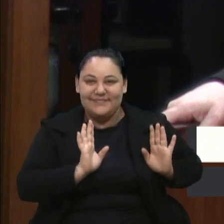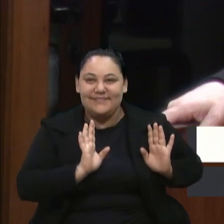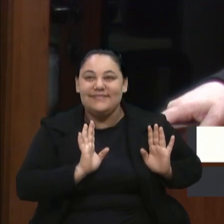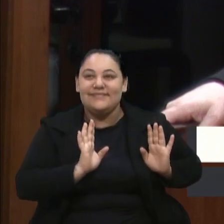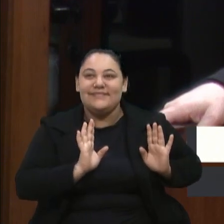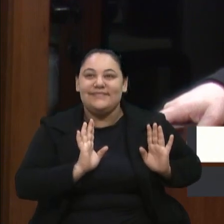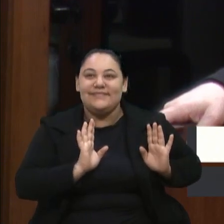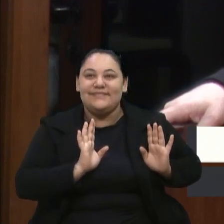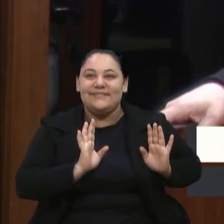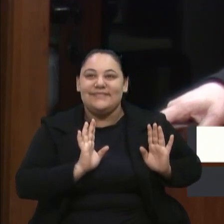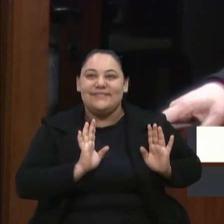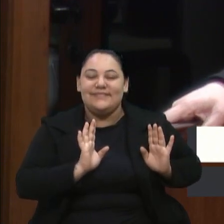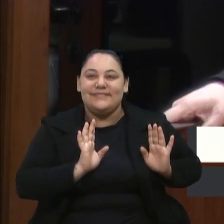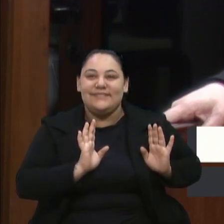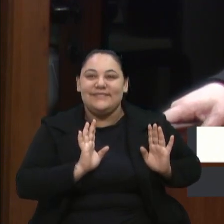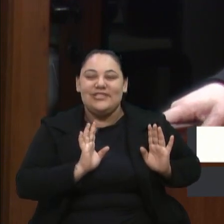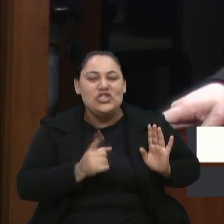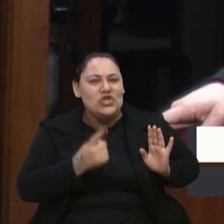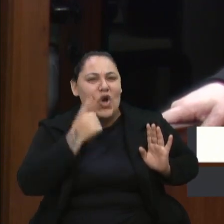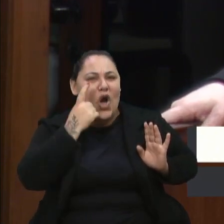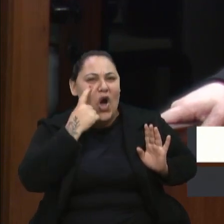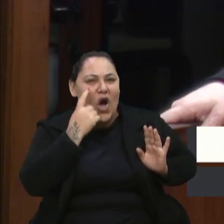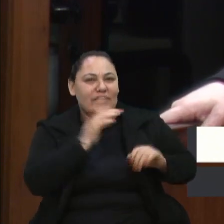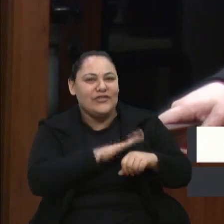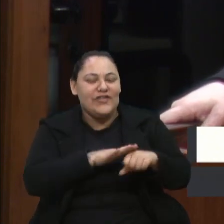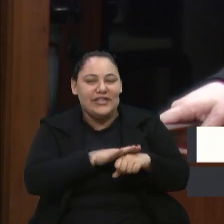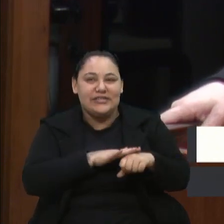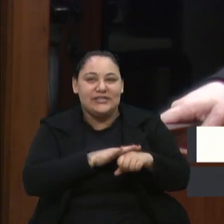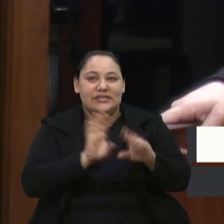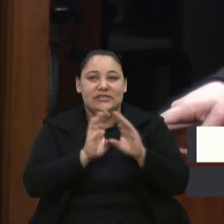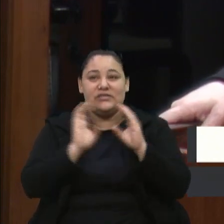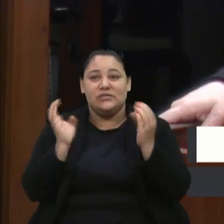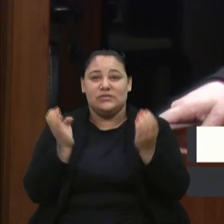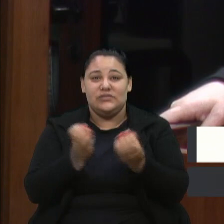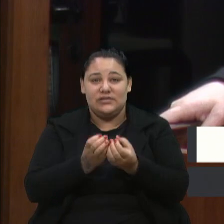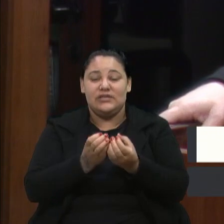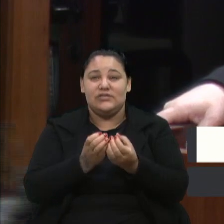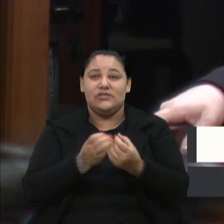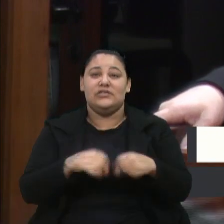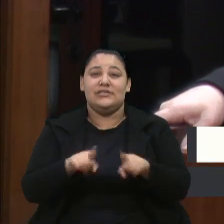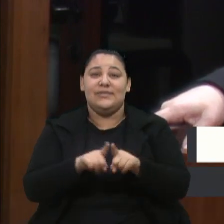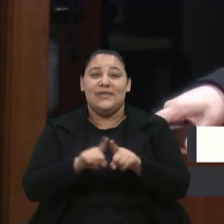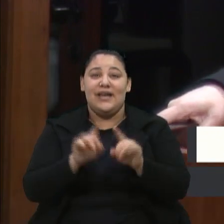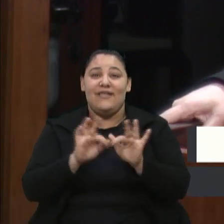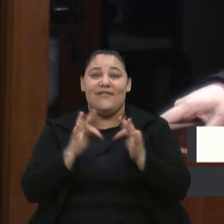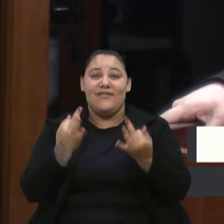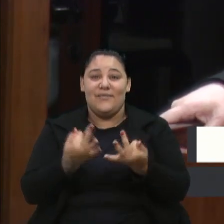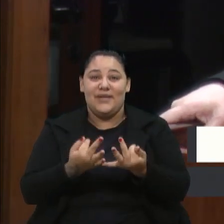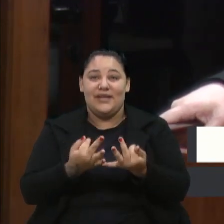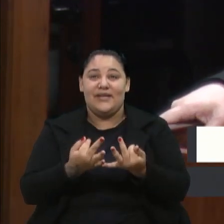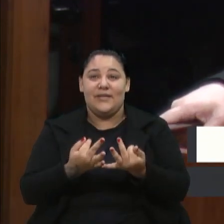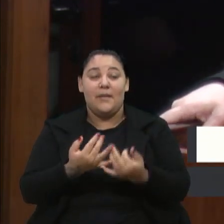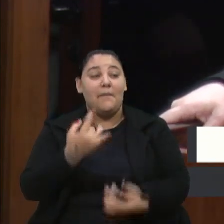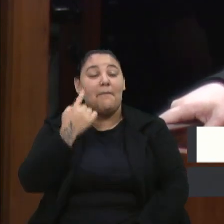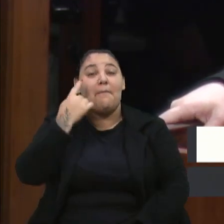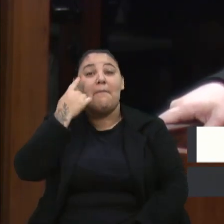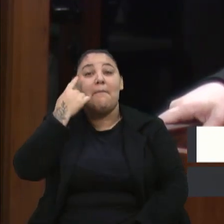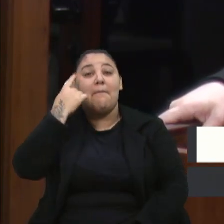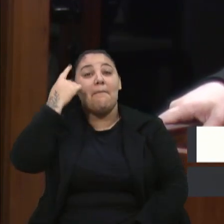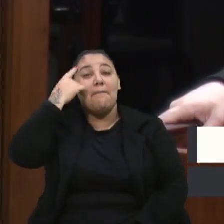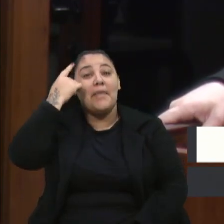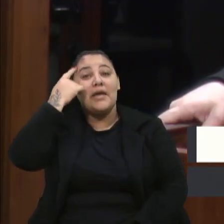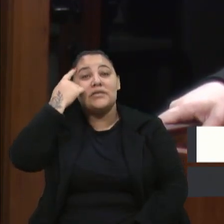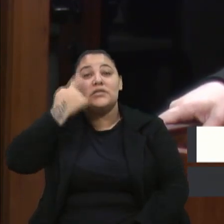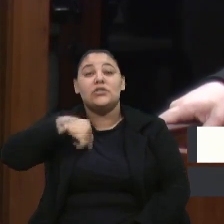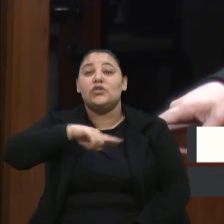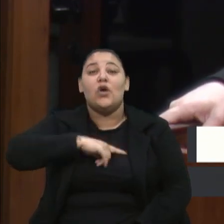E a gente se olha, a gente conversa, e a comunidade, inclusive a família, os parentes, pensam que nós, vereadores, temos o poder de fazer